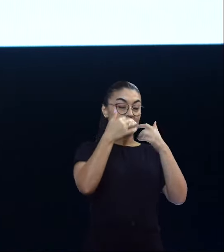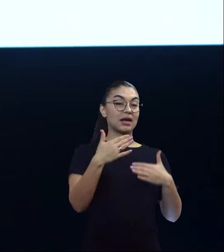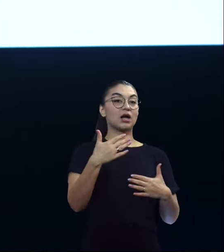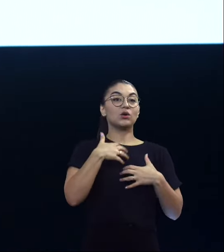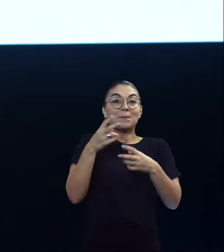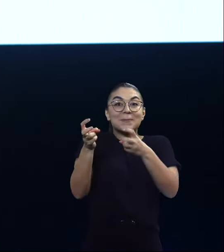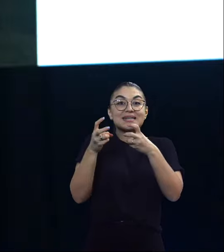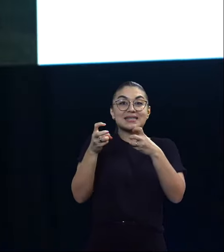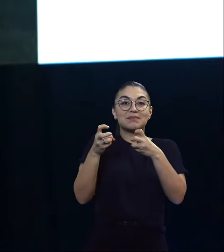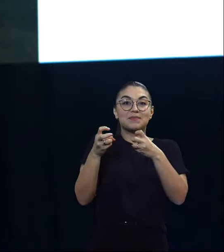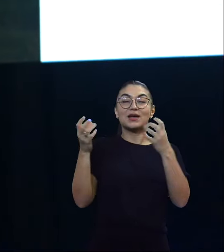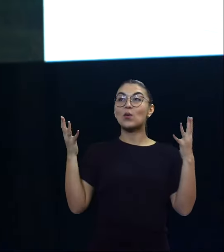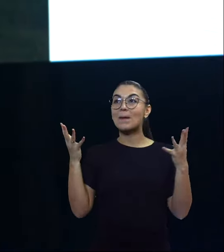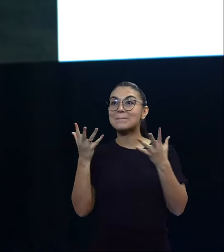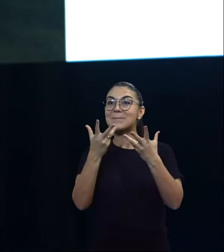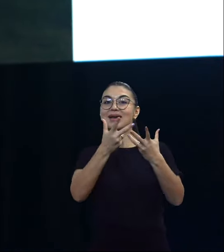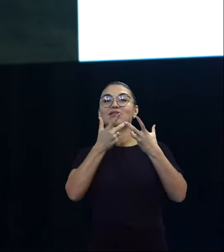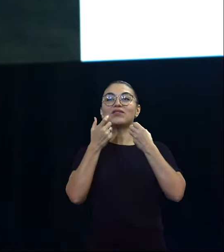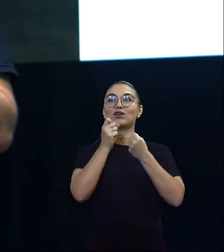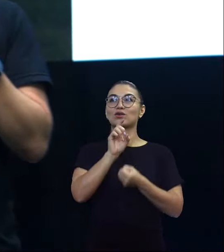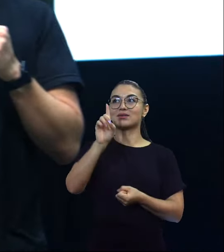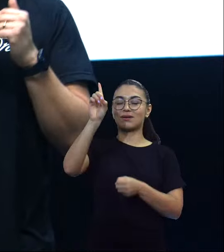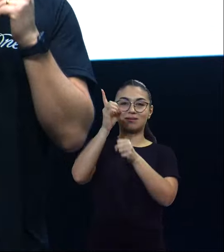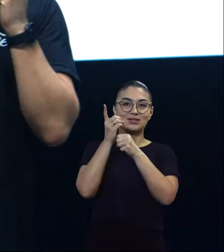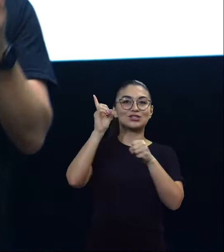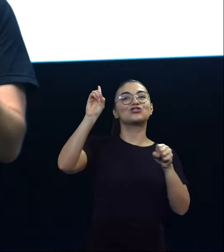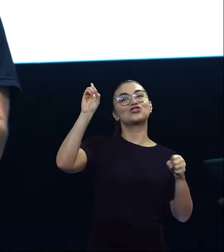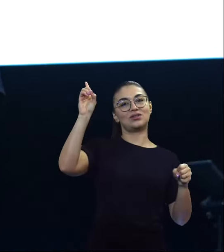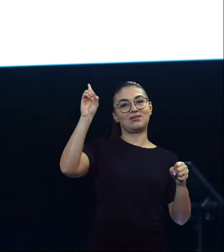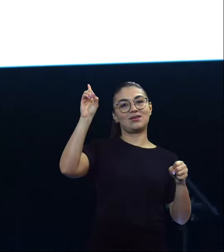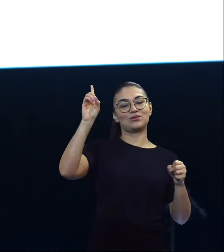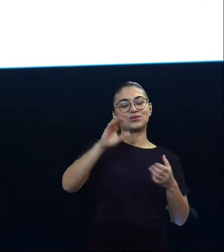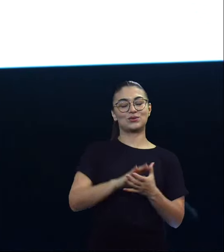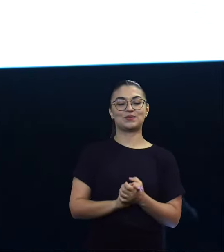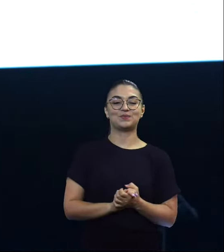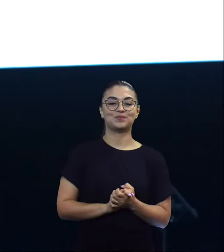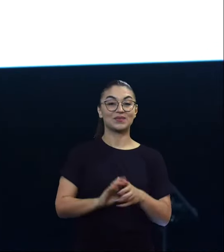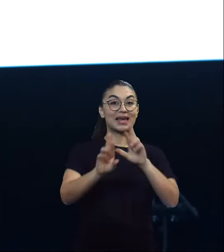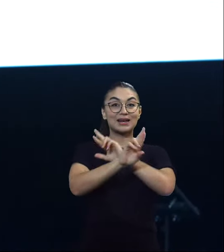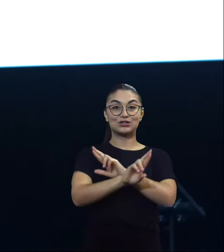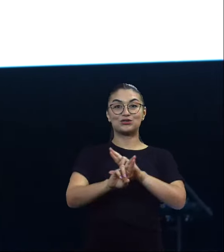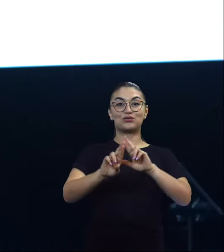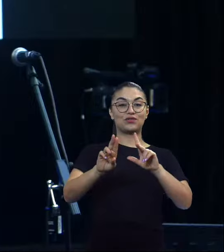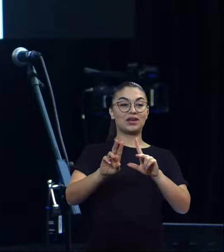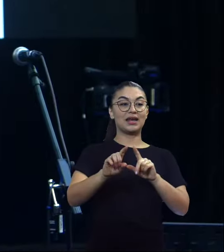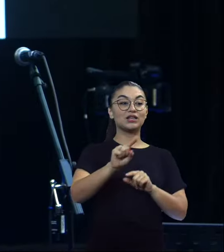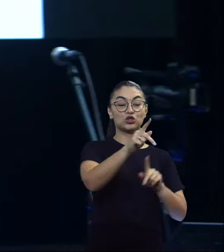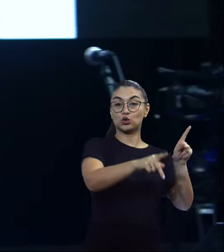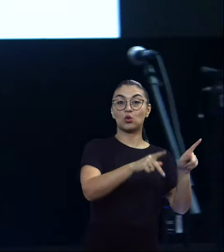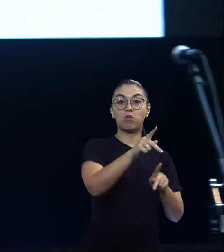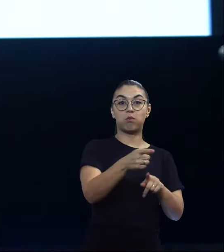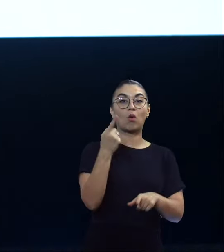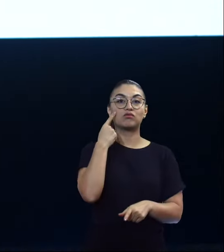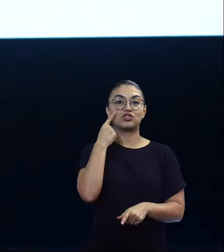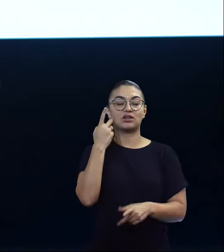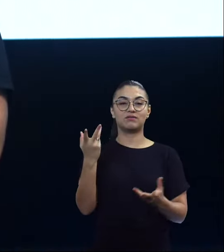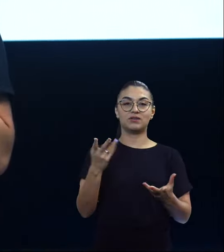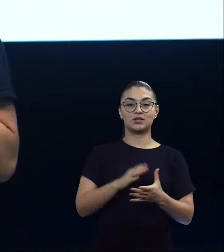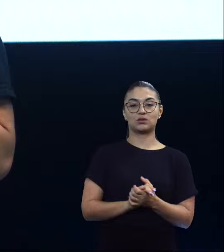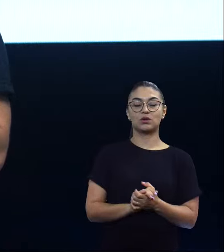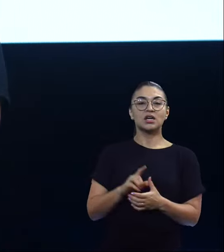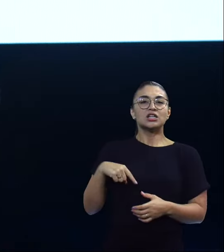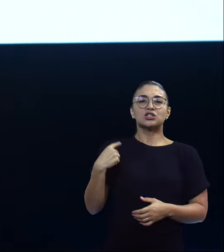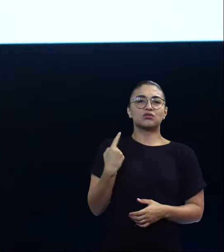não tirava de cena os desafios, mas mostrava uma perspectiva diferente em meio aos desafios. Porque você não olha simplesmente